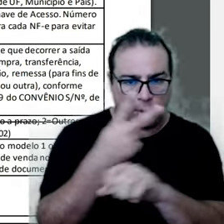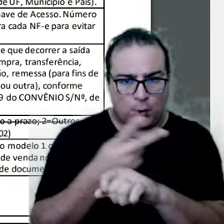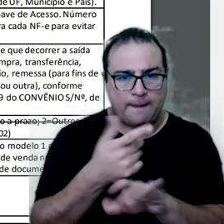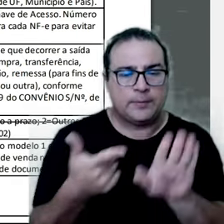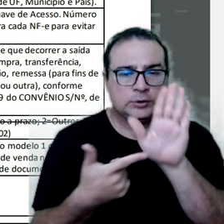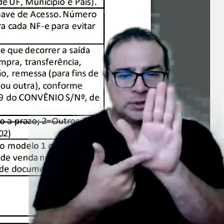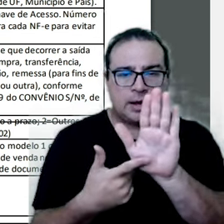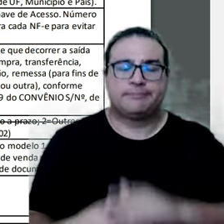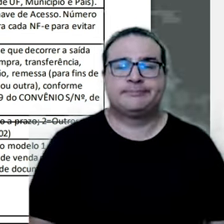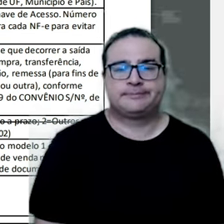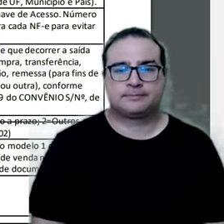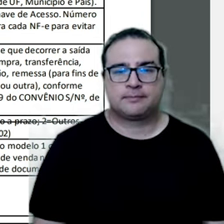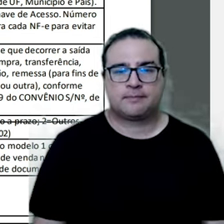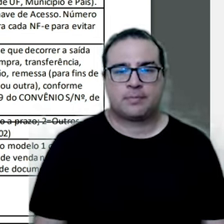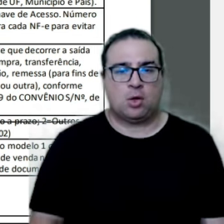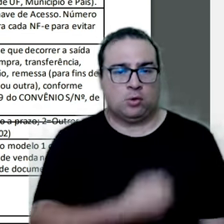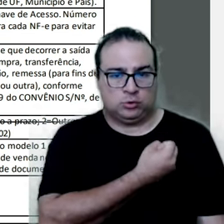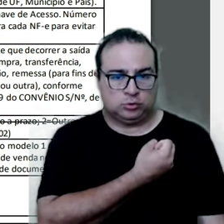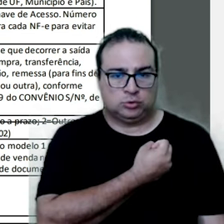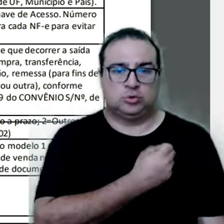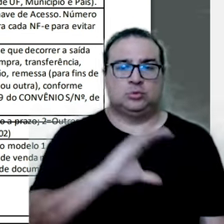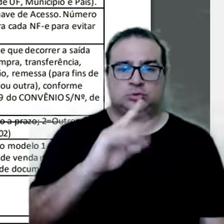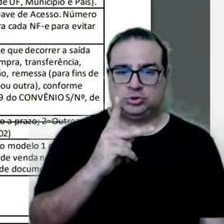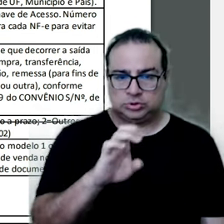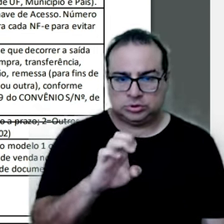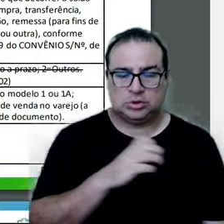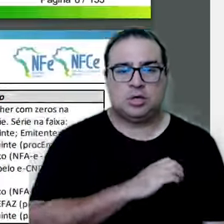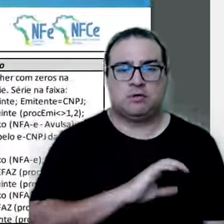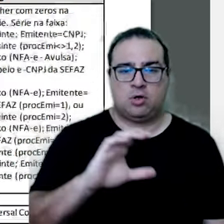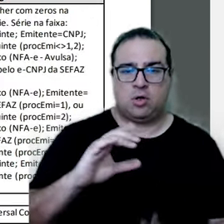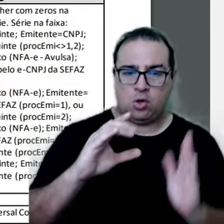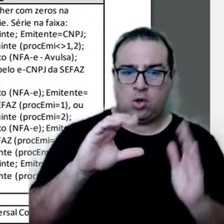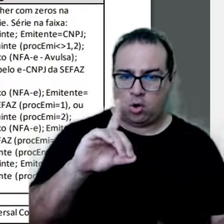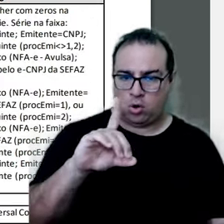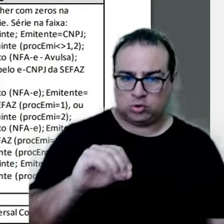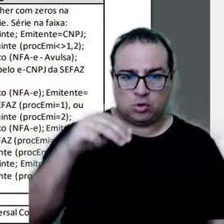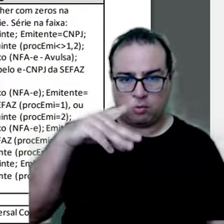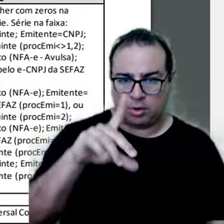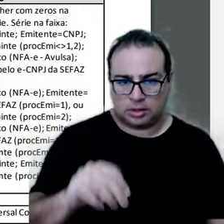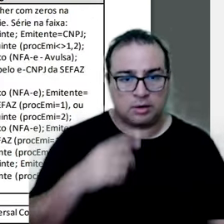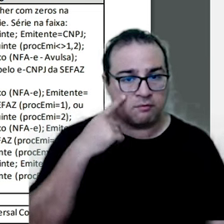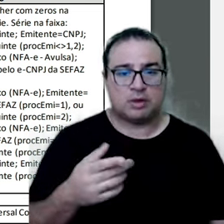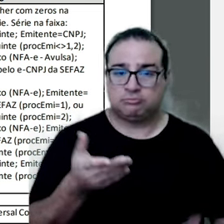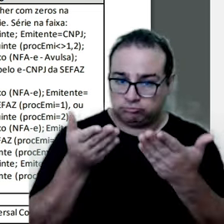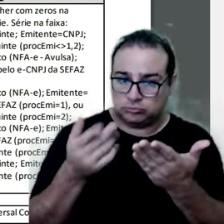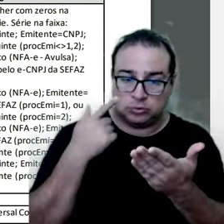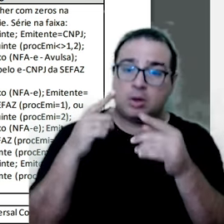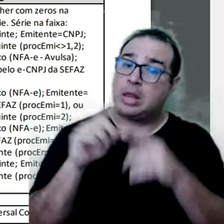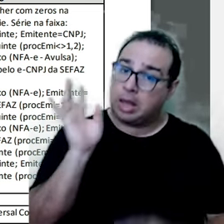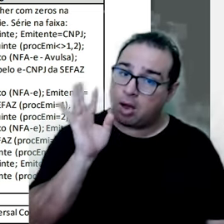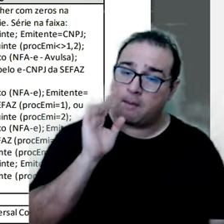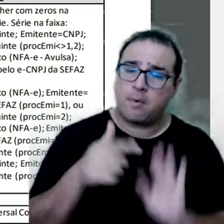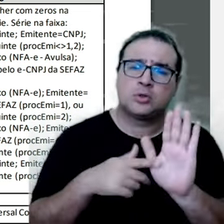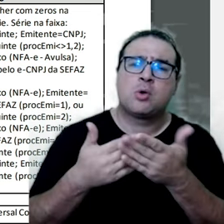ó Campo ó código número de chave descrição código do modelo do documento série do documento fiscal Ah legal